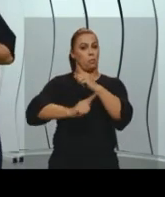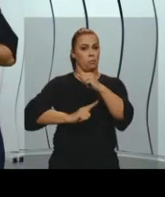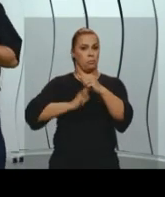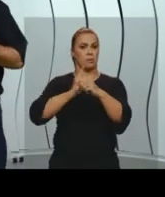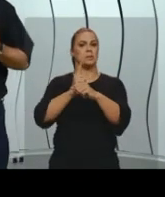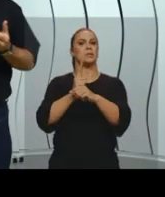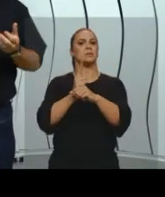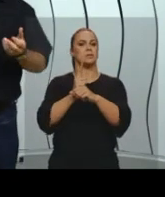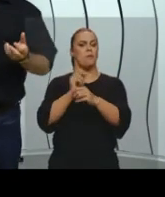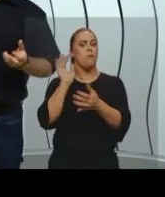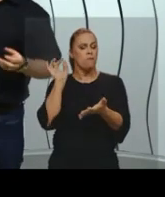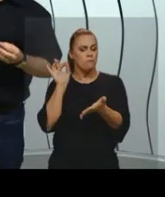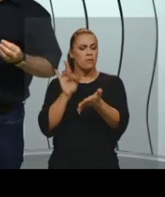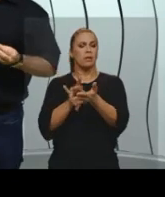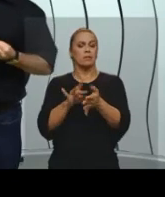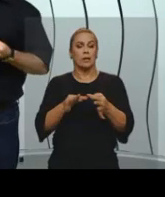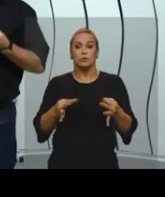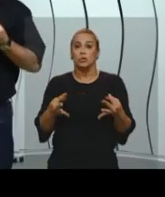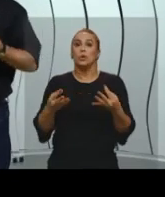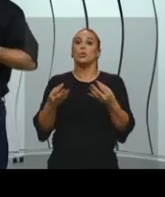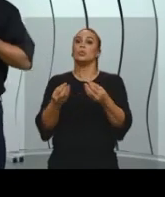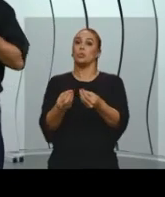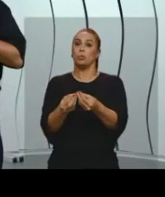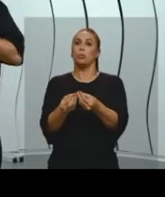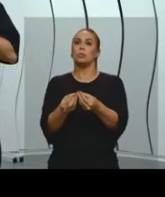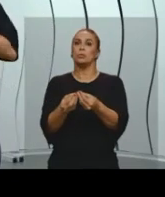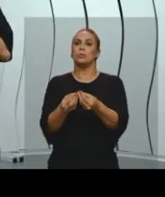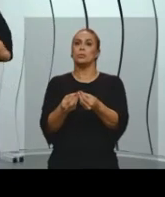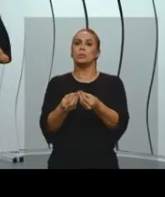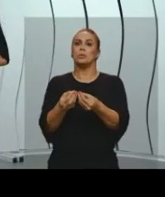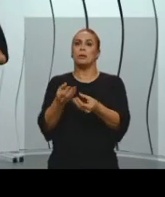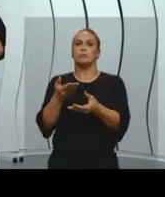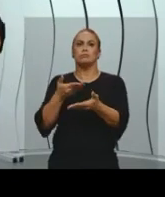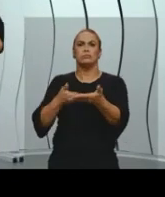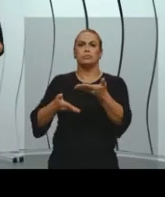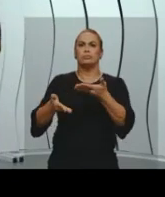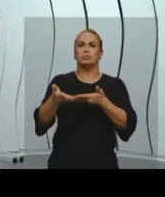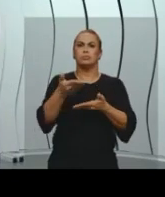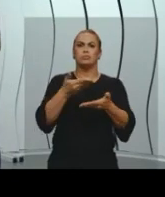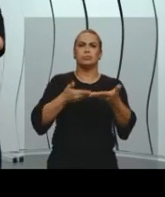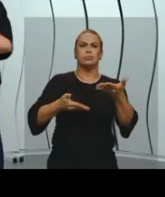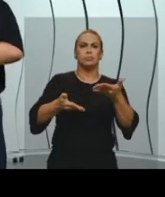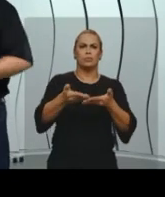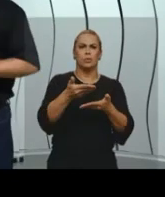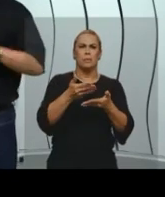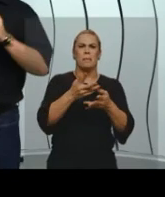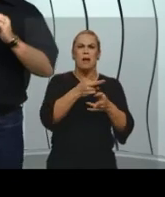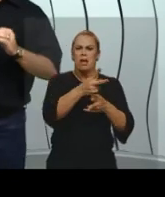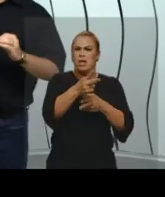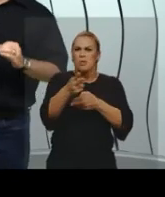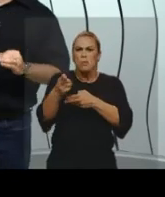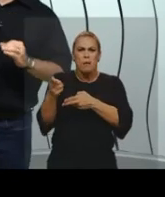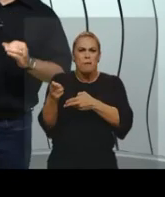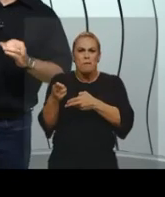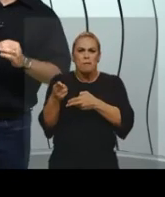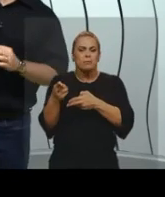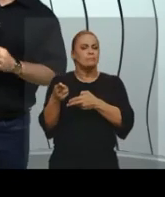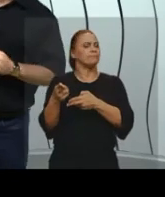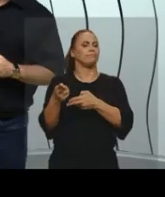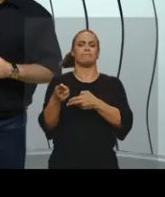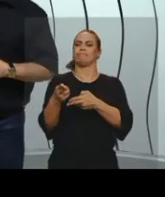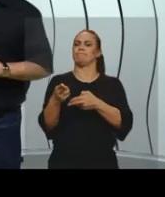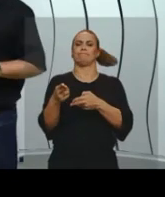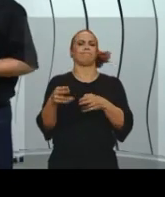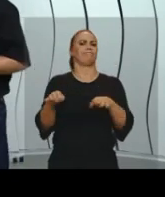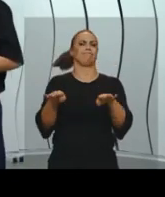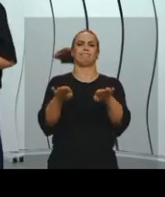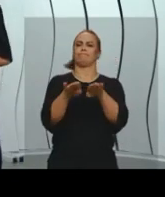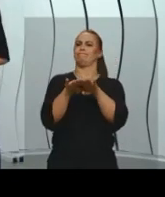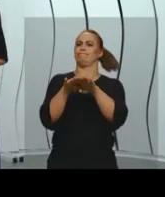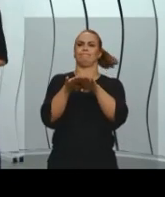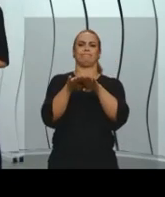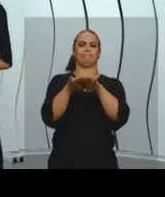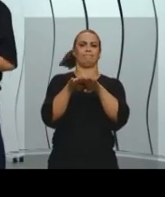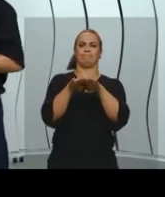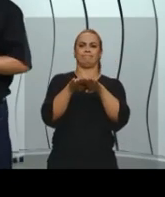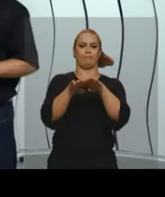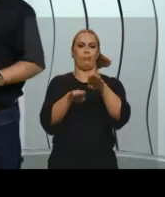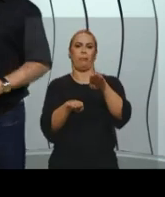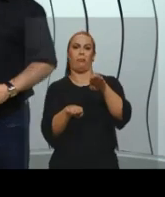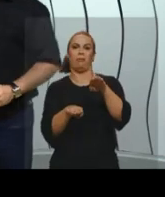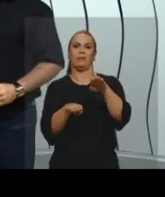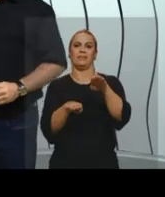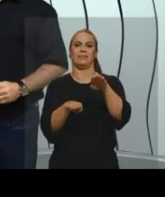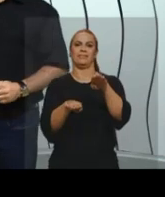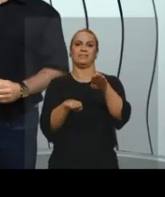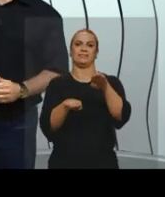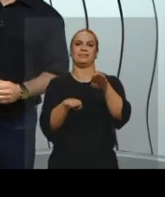interligado, nem tudo está equilibrado. É exatamente a busca por esse equilíbrio que vai fazer